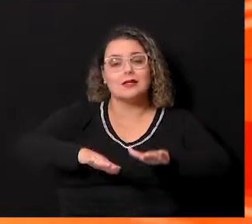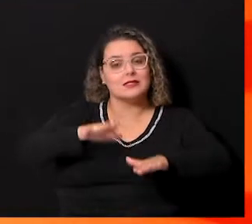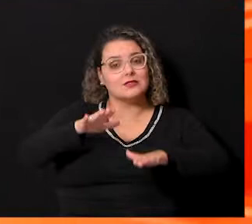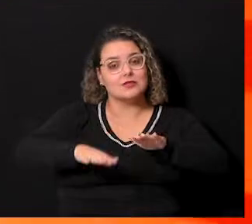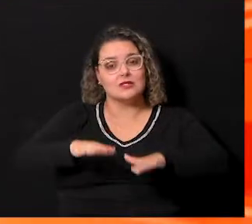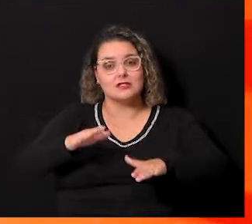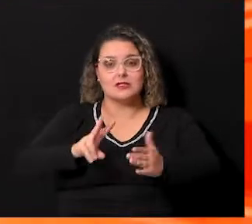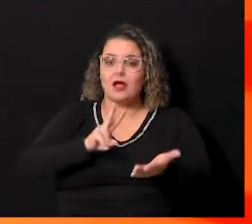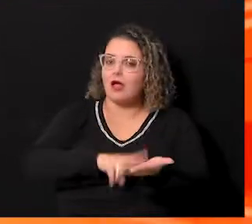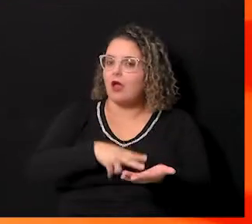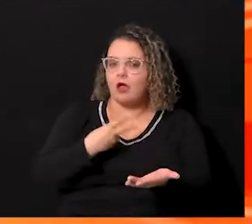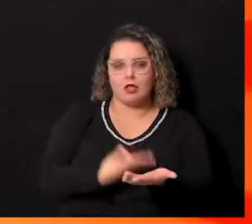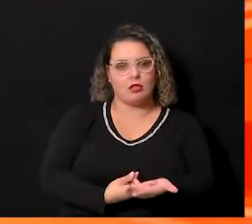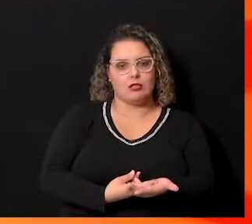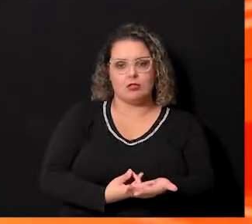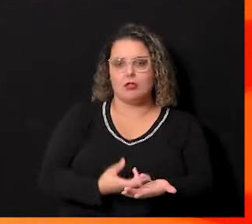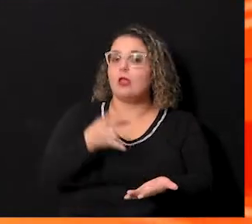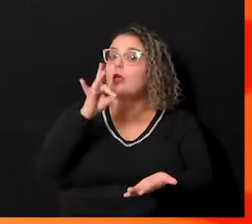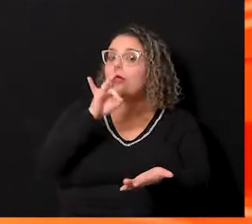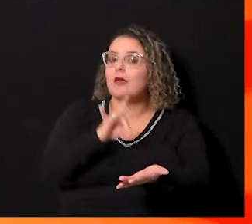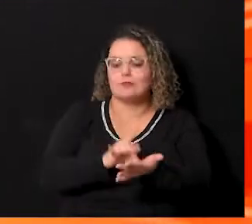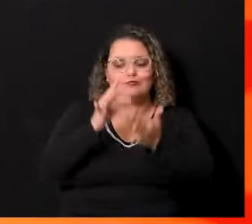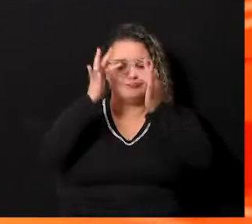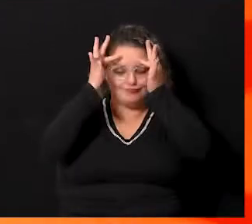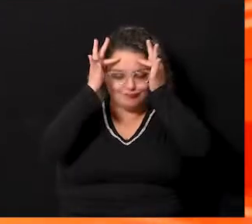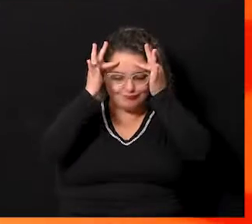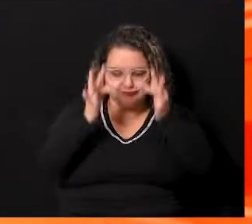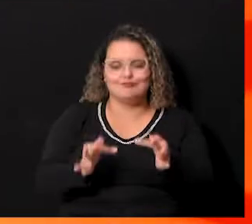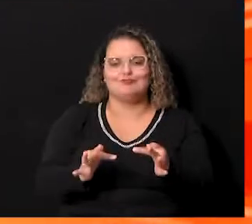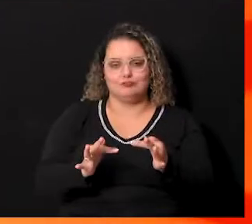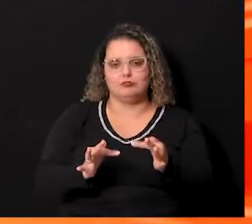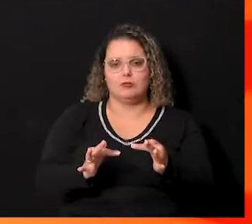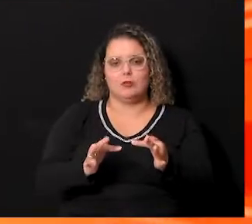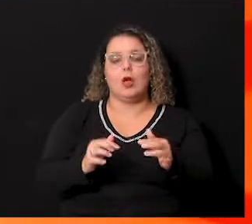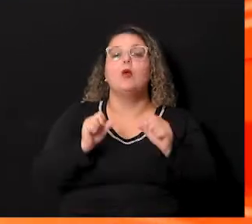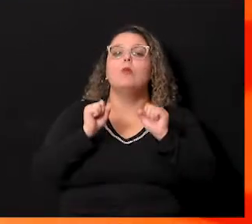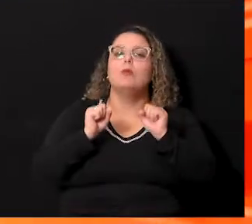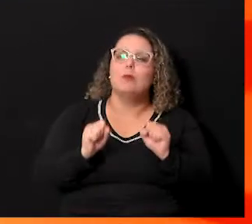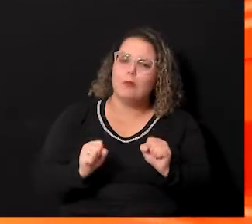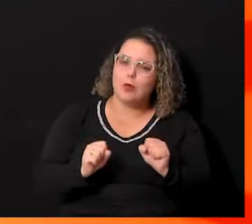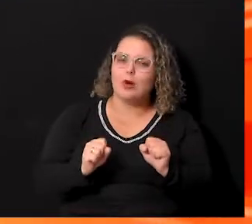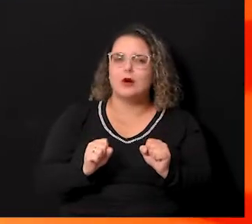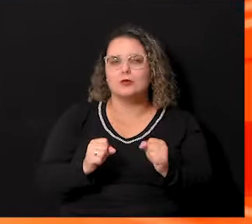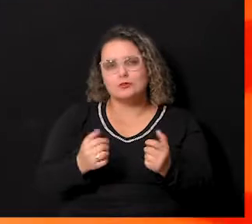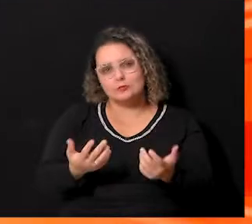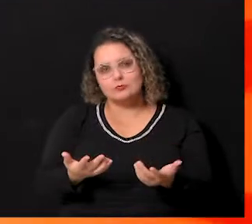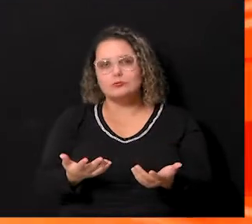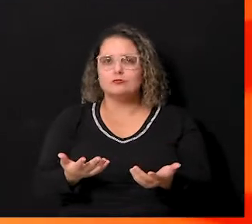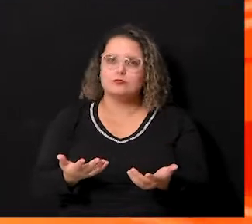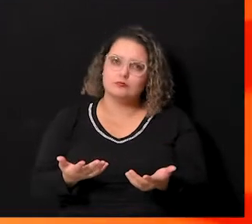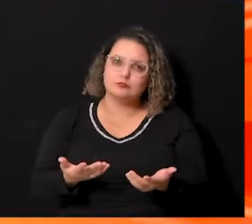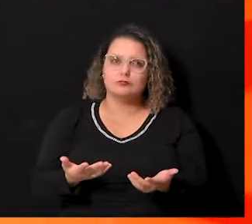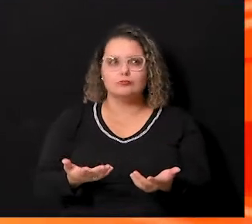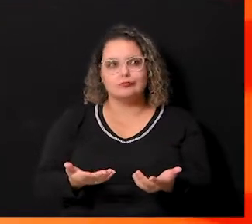vezes nem sempre a tradução é realmente fiel. Ela pode ter aquela coisa...